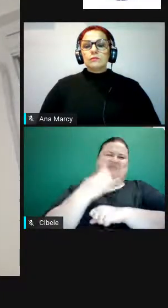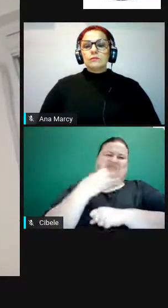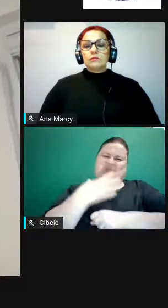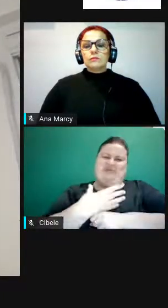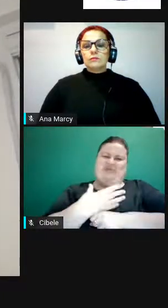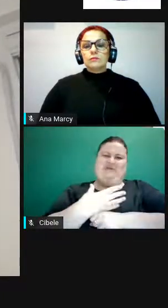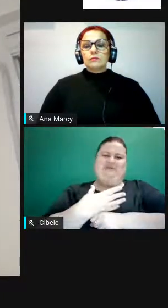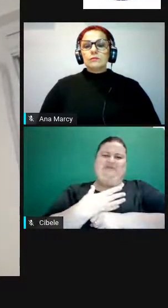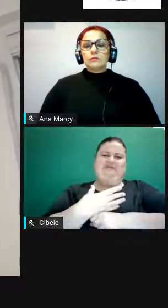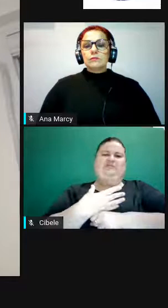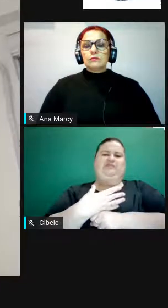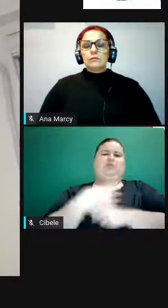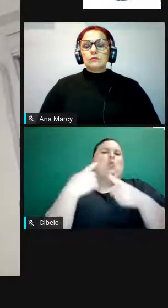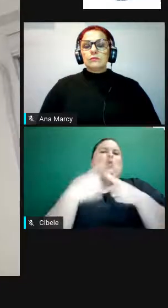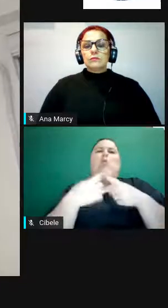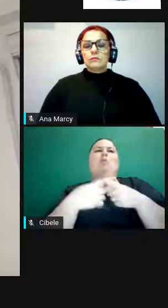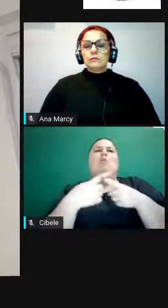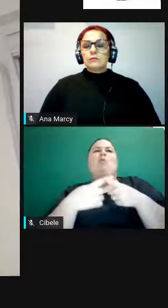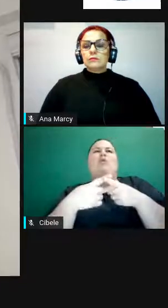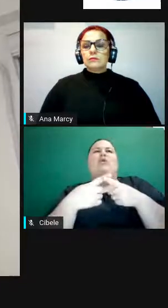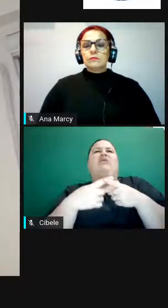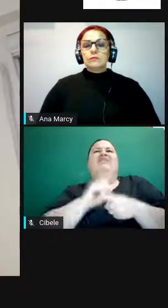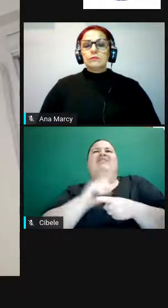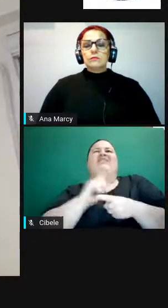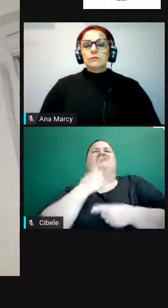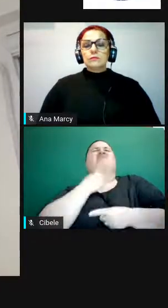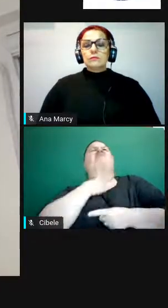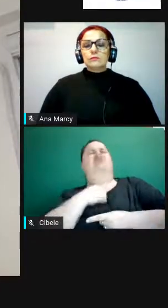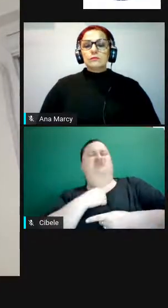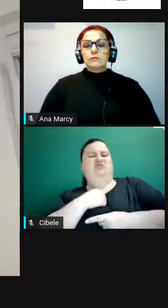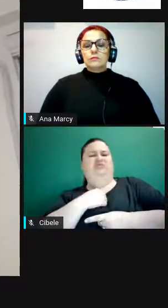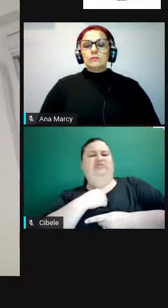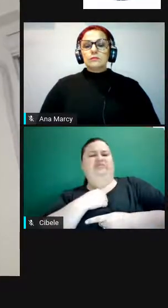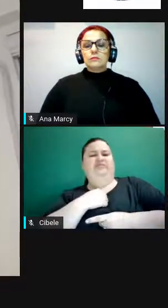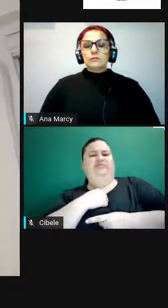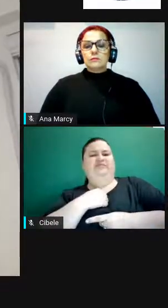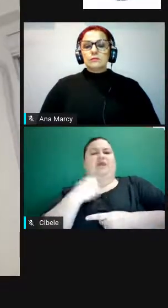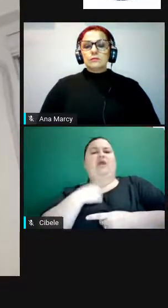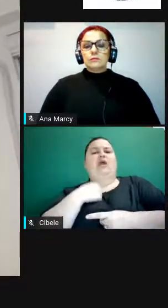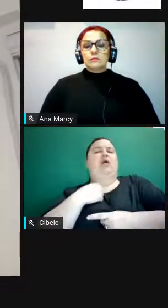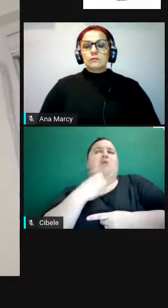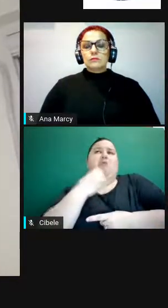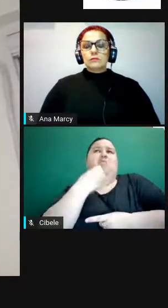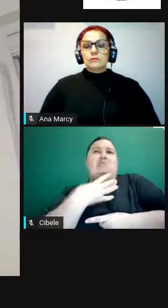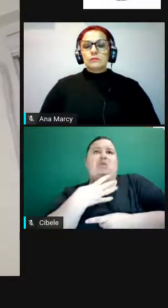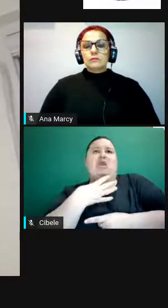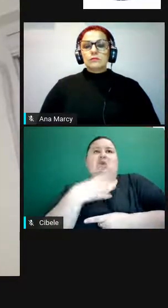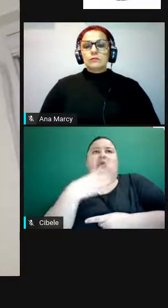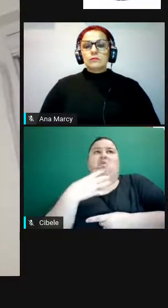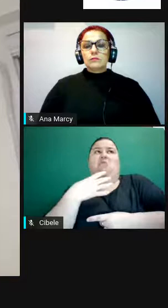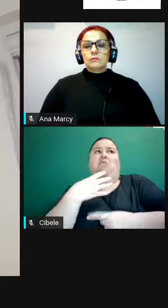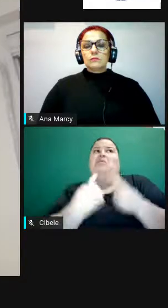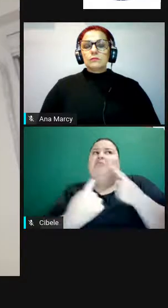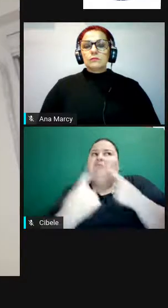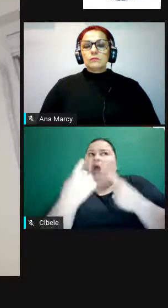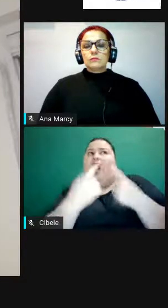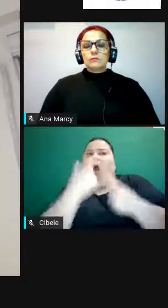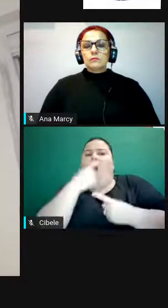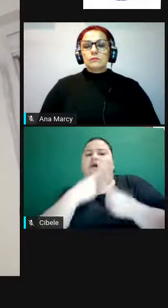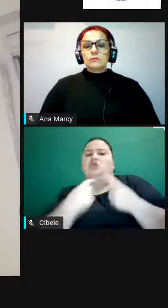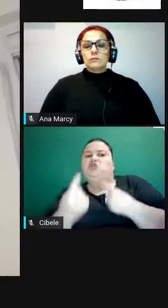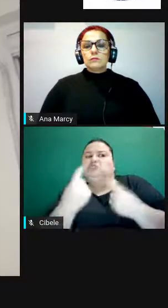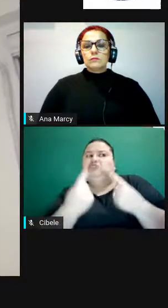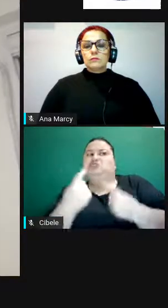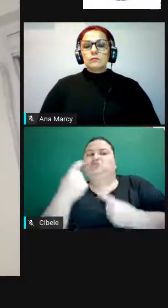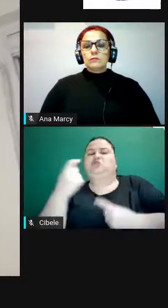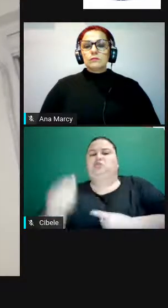o Fabiano não tava se dando bem por isso que ele não gostou não na verdade não era isso eu tava me dando super bem eu era um dos melhores alunos da pós